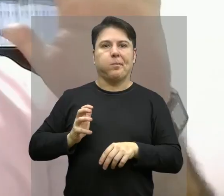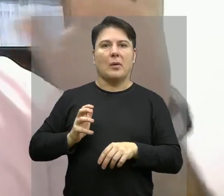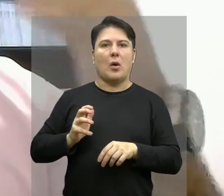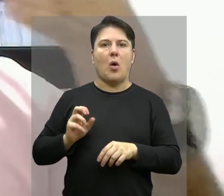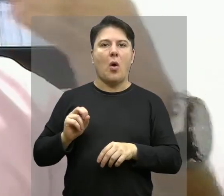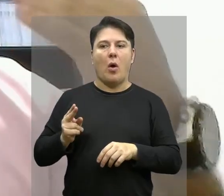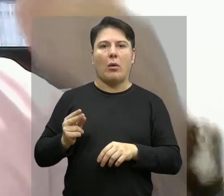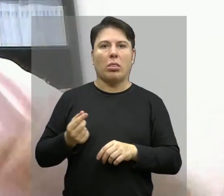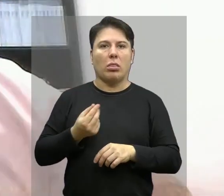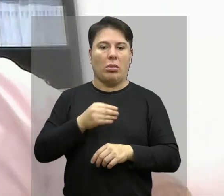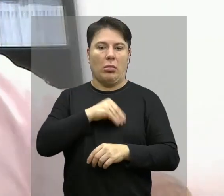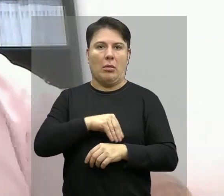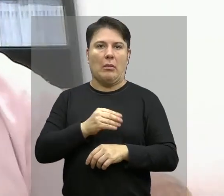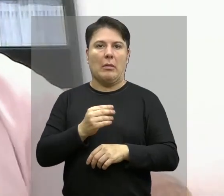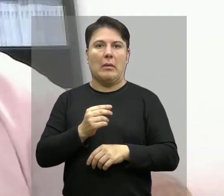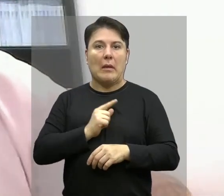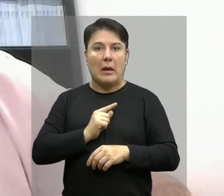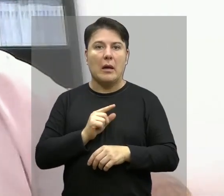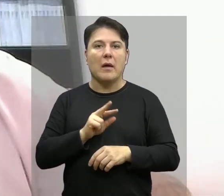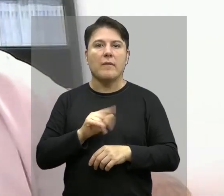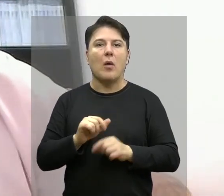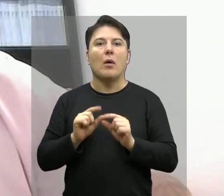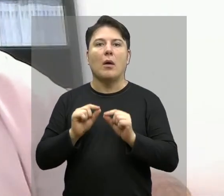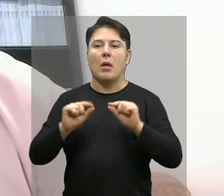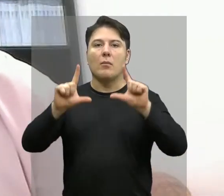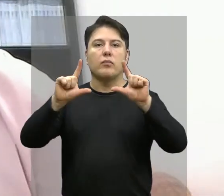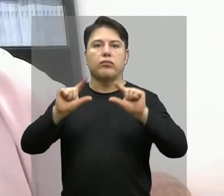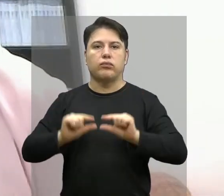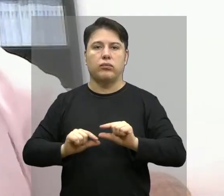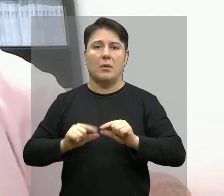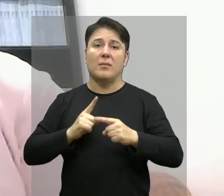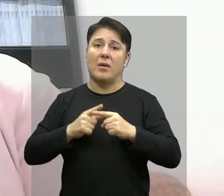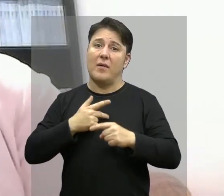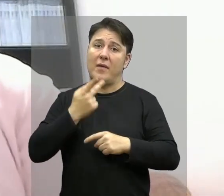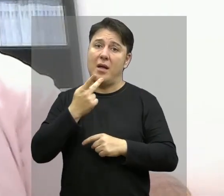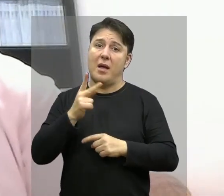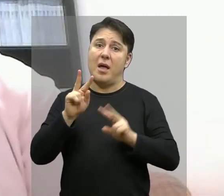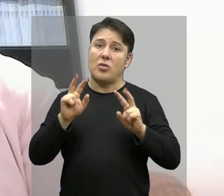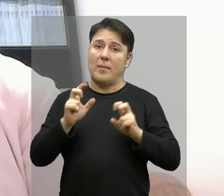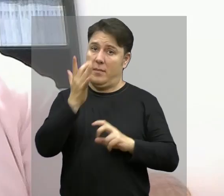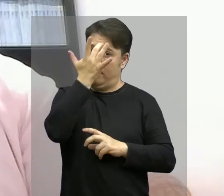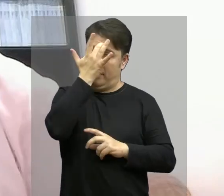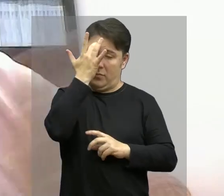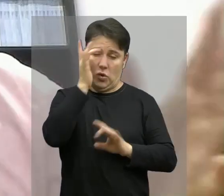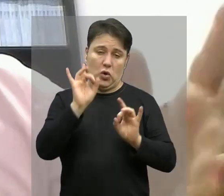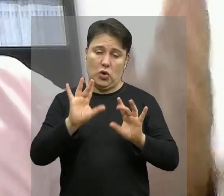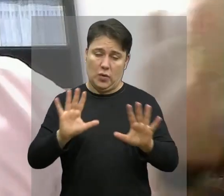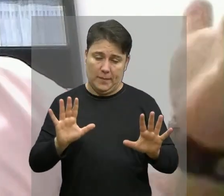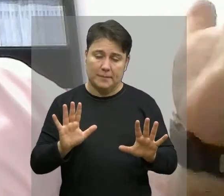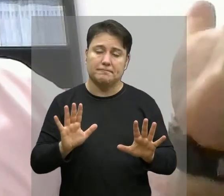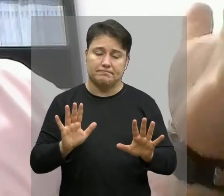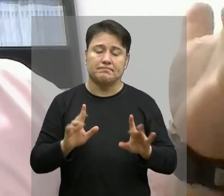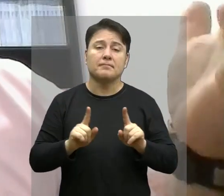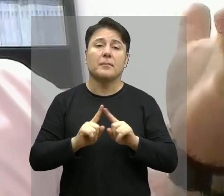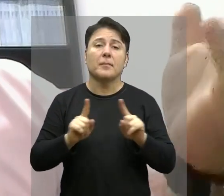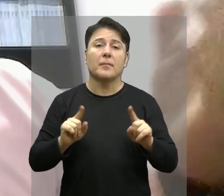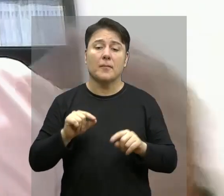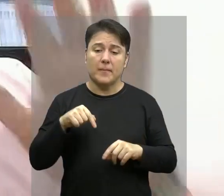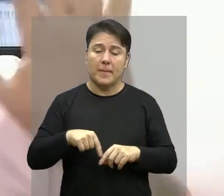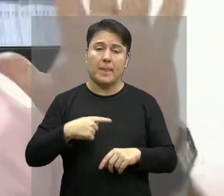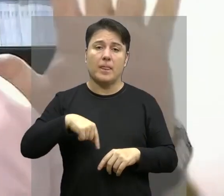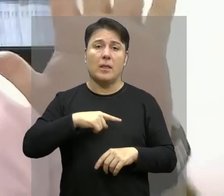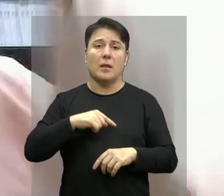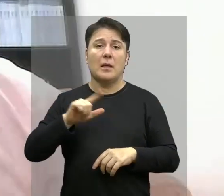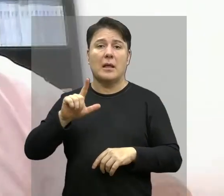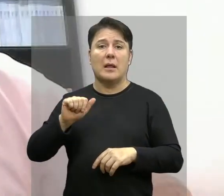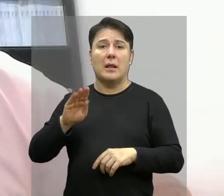estou aqui na questão, né, da saúde mental da pessoa. Então, e não é à toa que no nosso ambulatório,